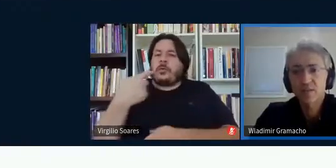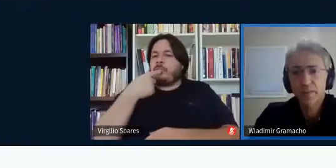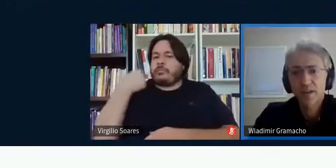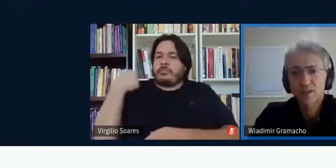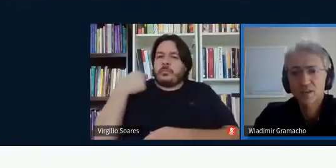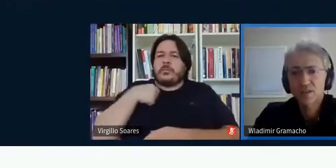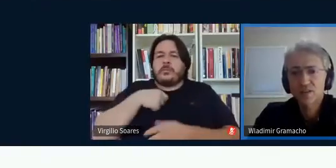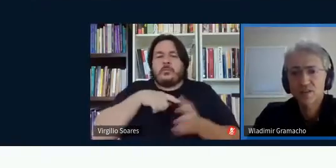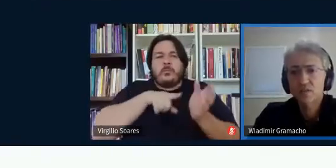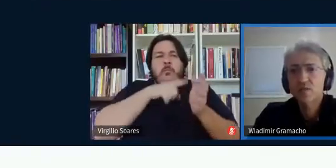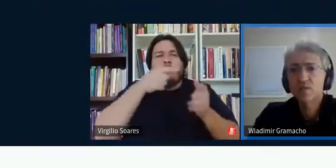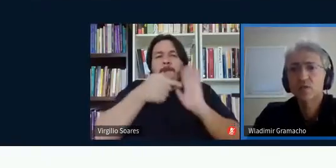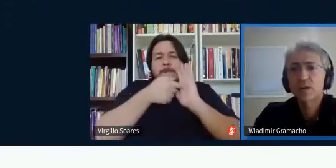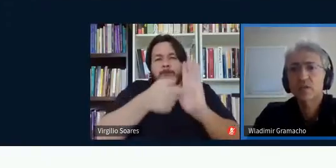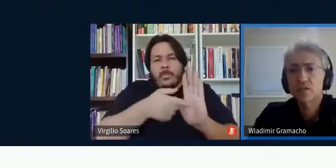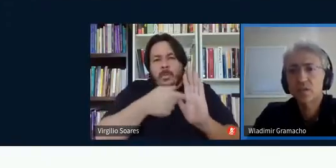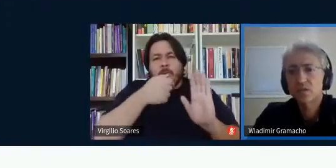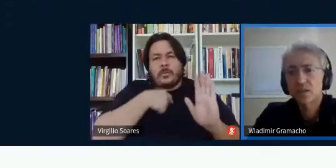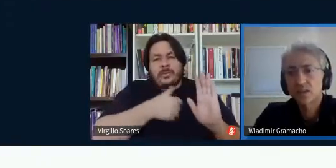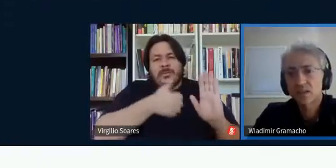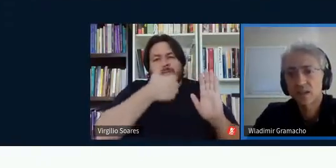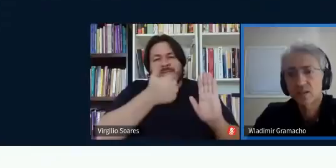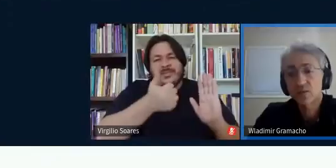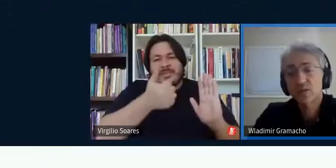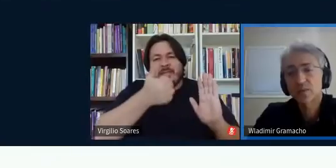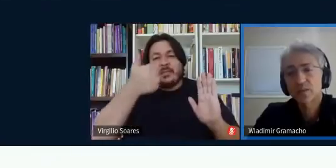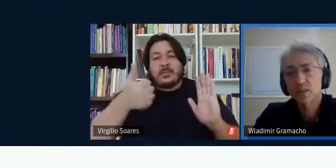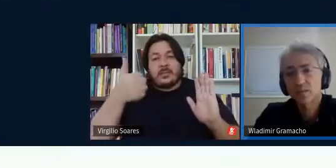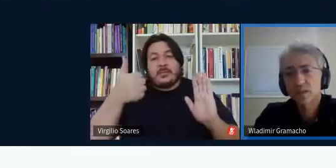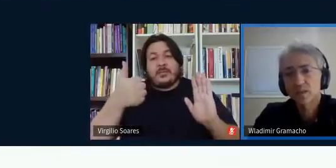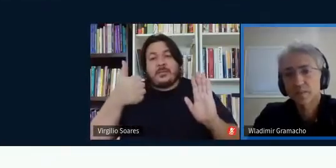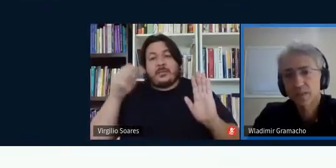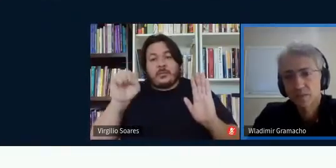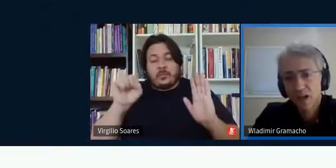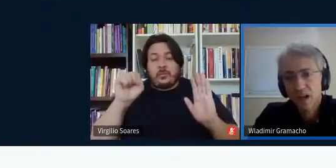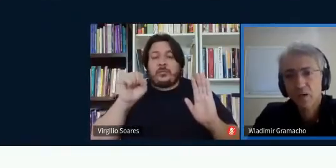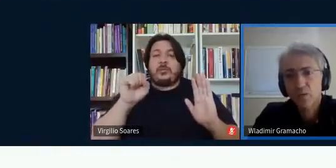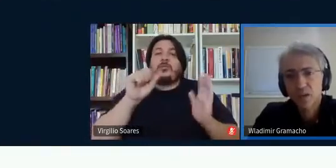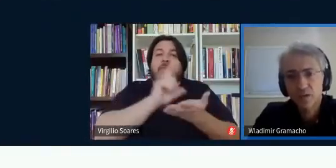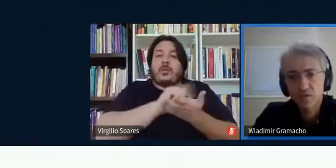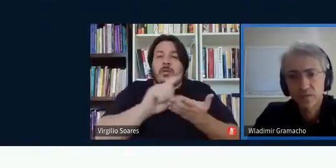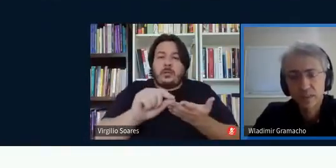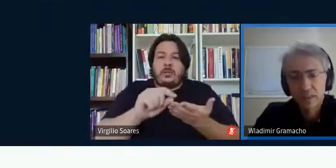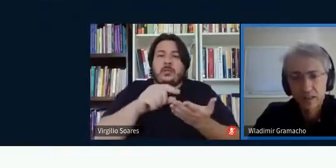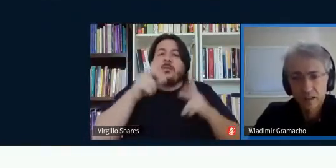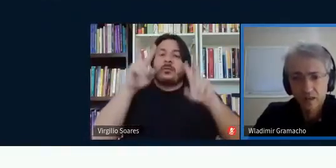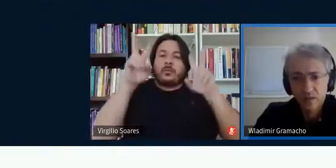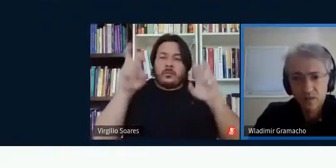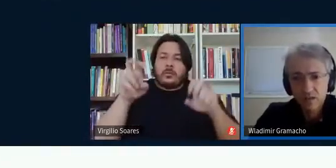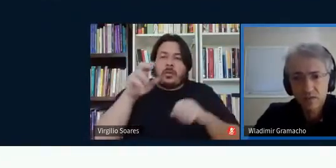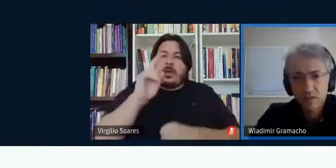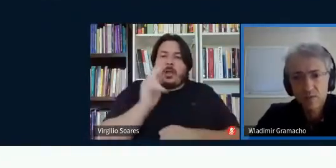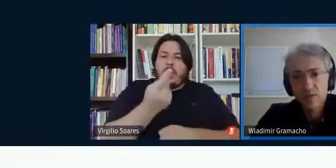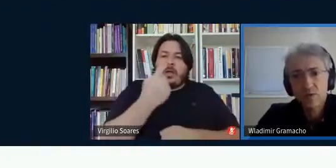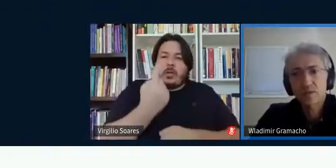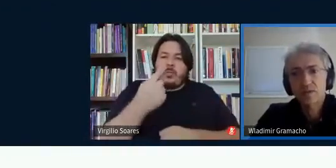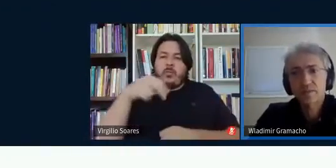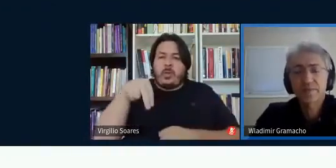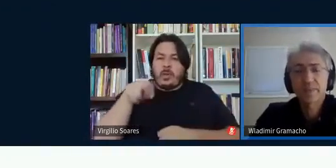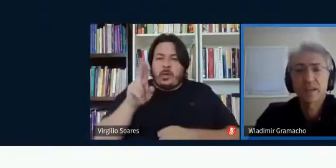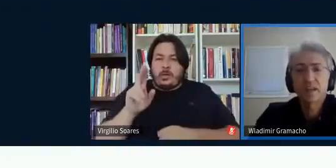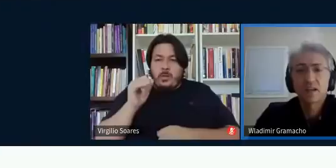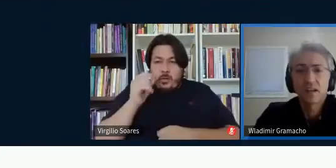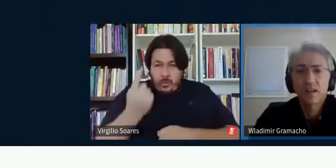revisão sistemática de 118 artigos que trataram de outra pandemia, a pandemia H1N1, que aconteceu em